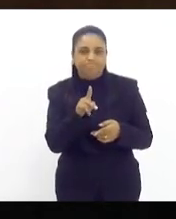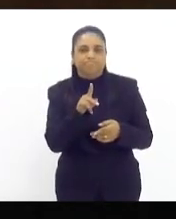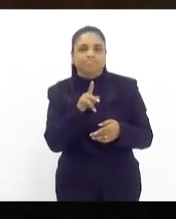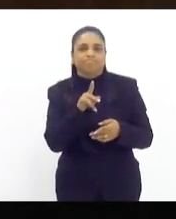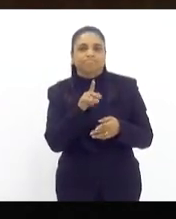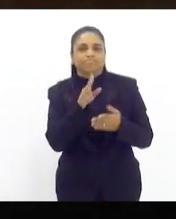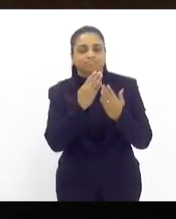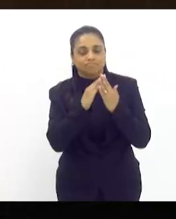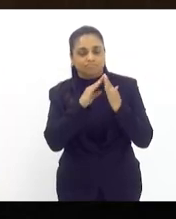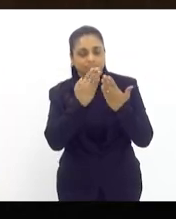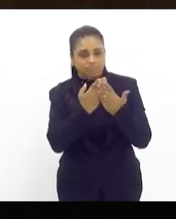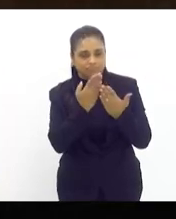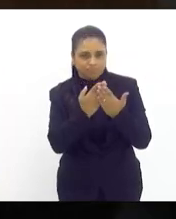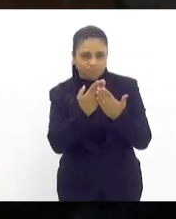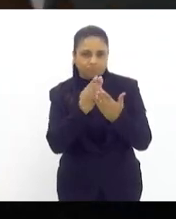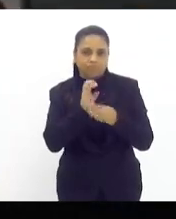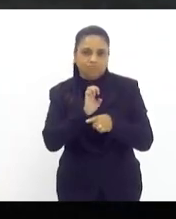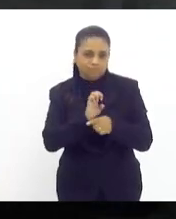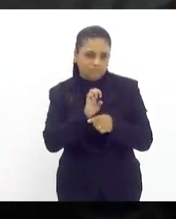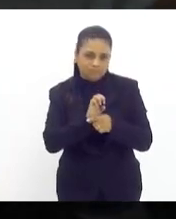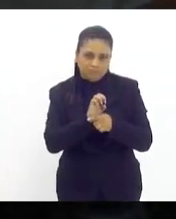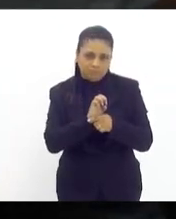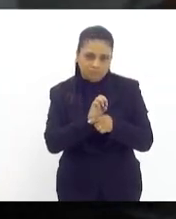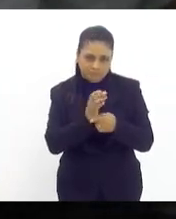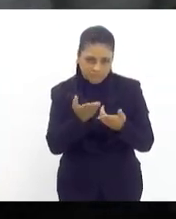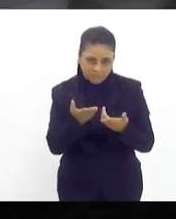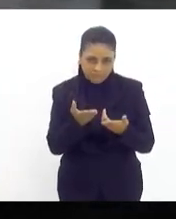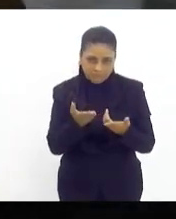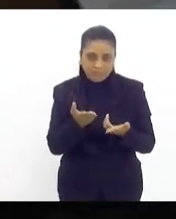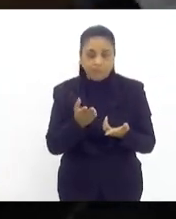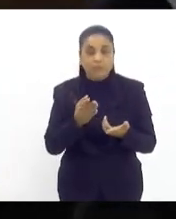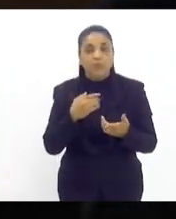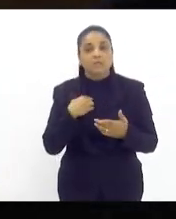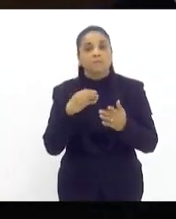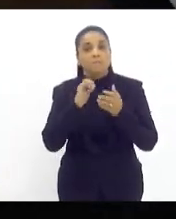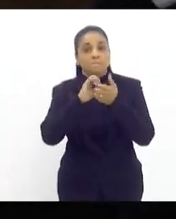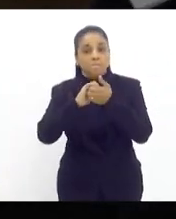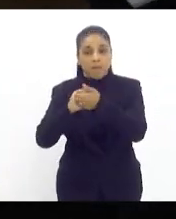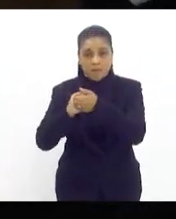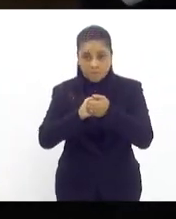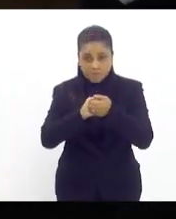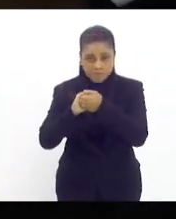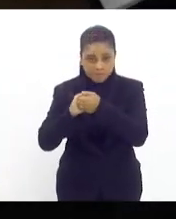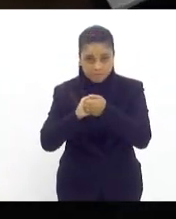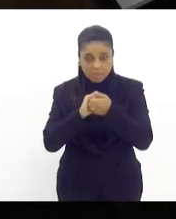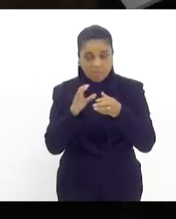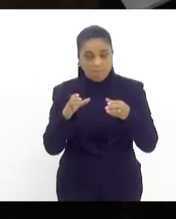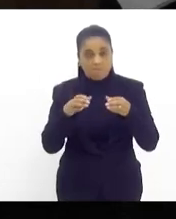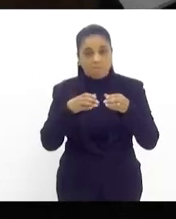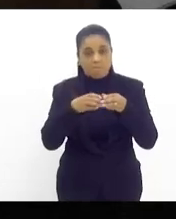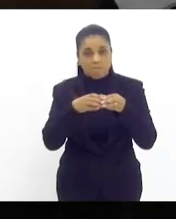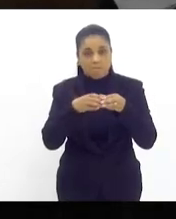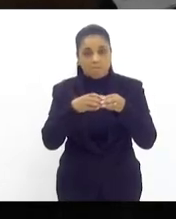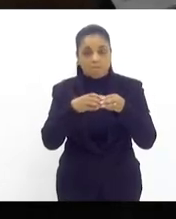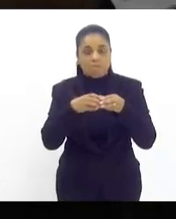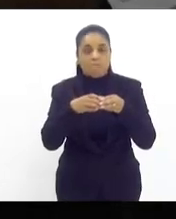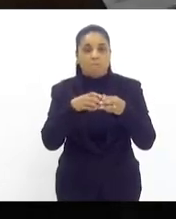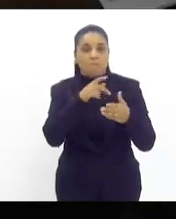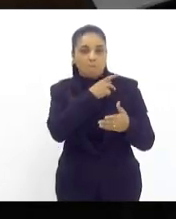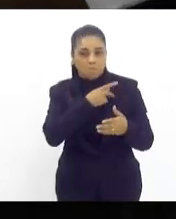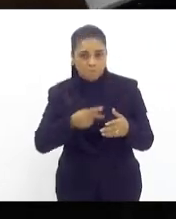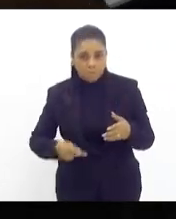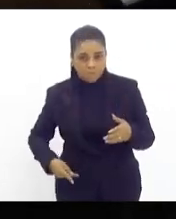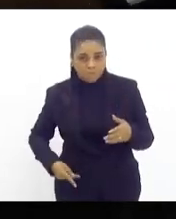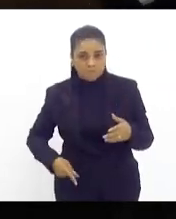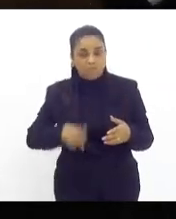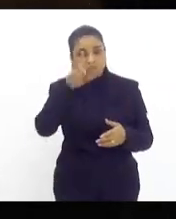outra questão é parabenizar aqui o nosso presidente da Comissão dos Direitos da